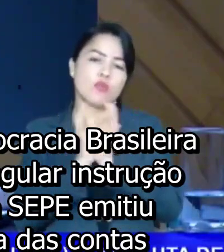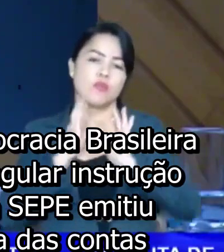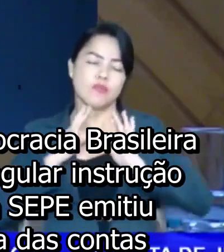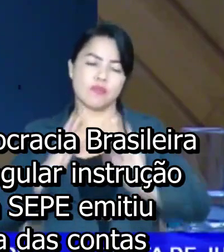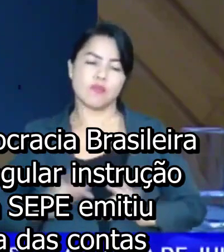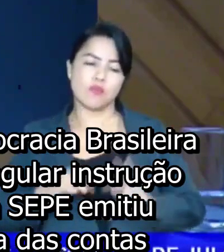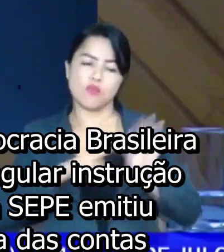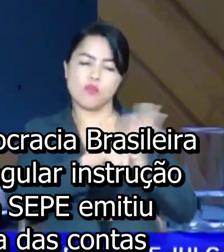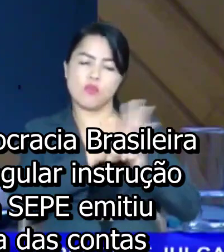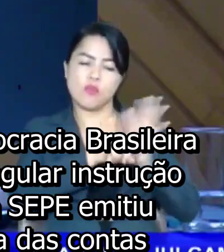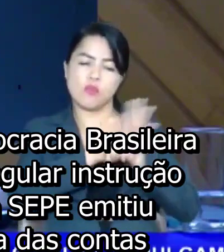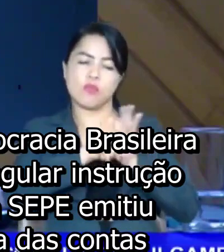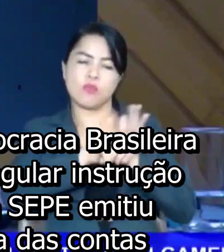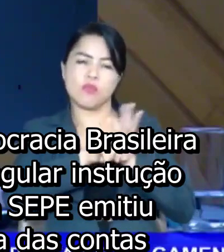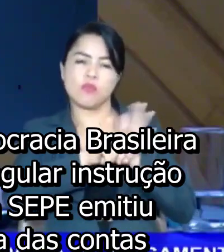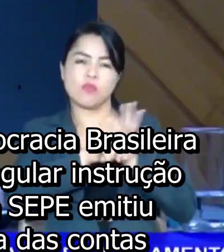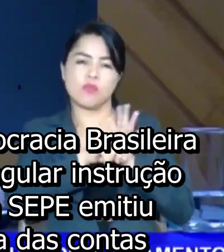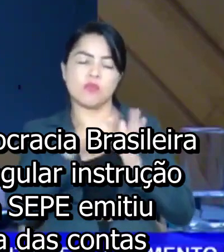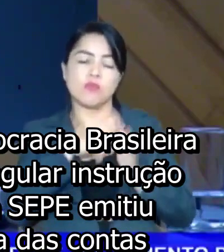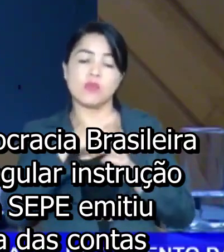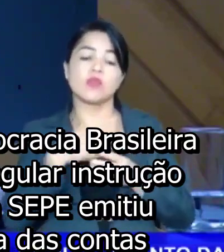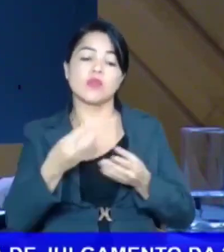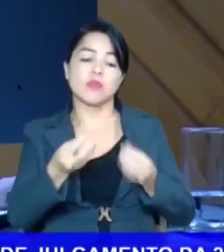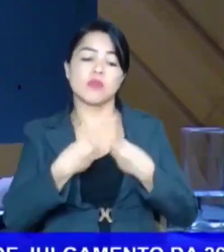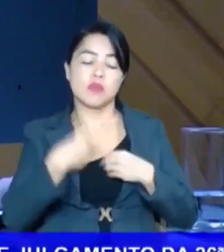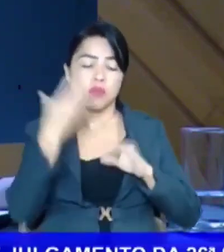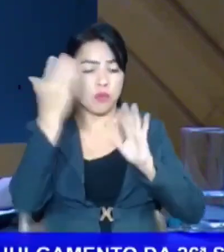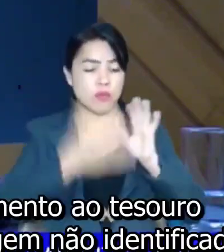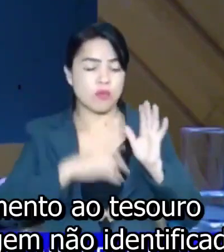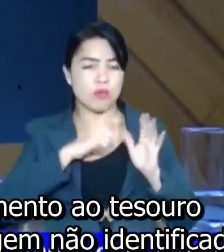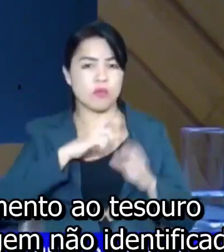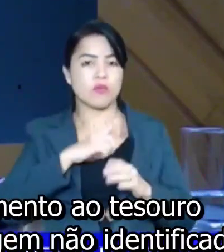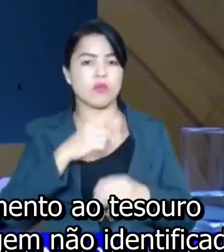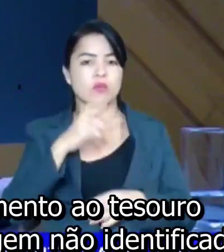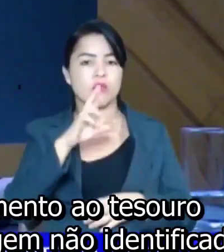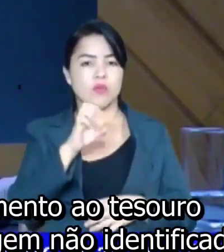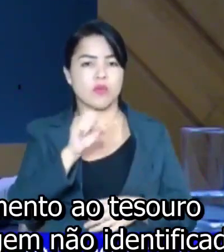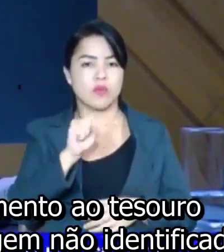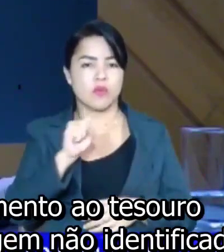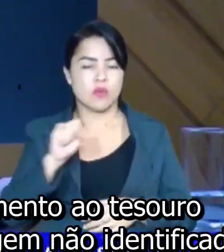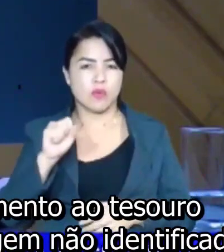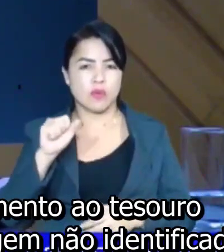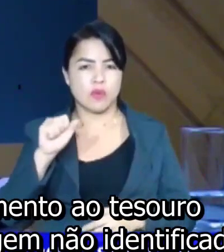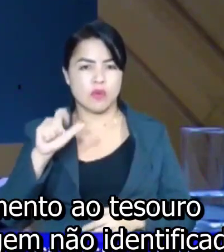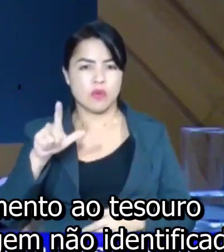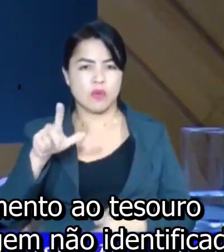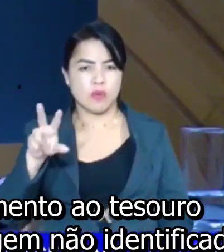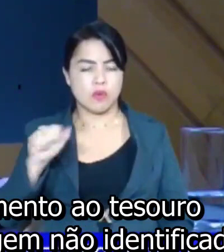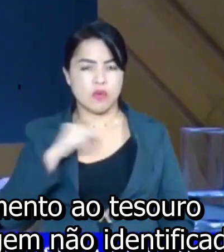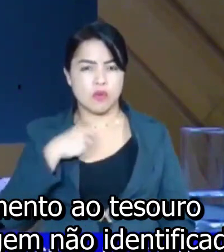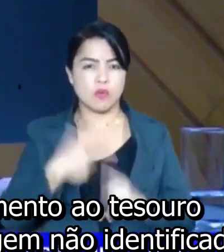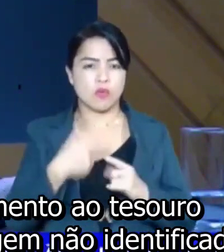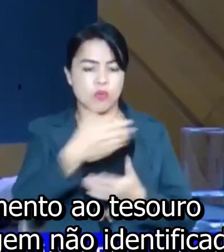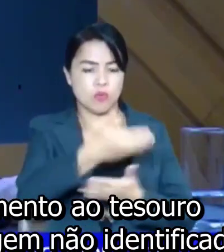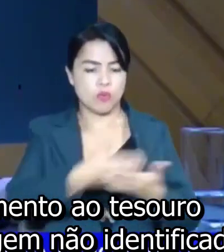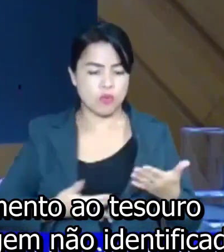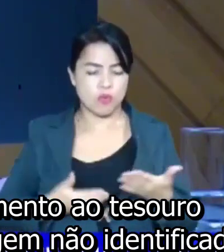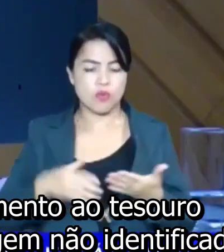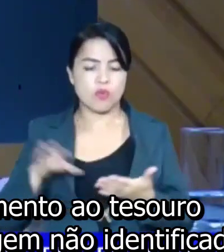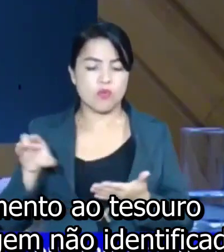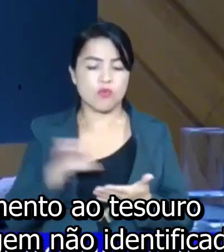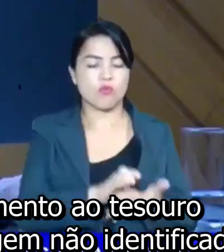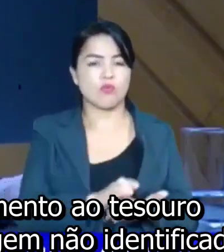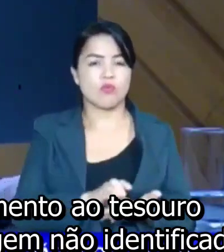parecer conclusivo, sugerindo a aprovação com ressalva das contas, em razão da não apresentação do comprovante de recolhimento ao Tesouro